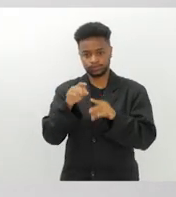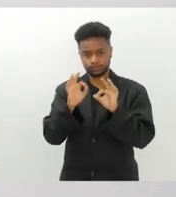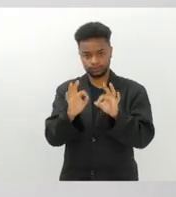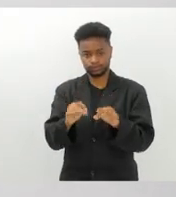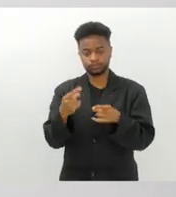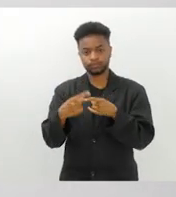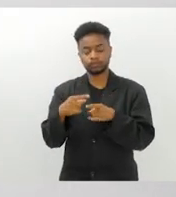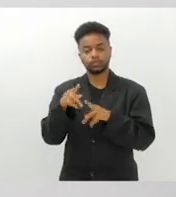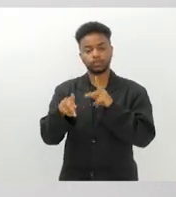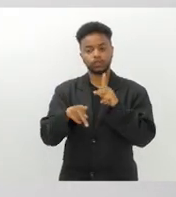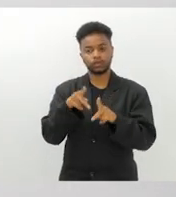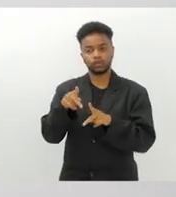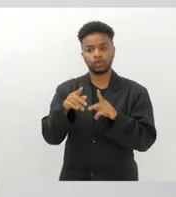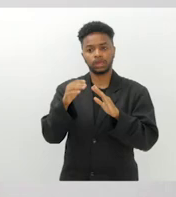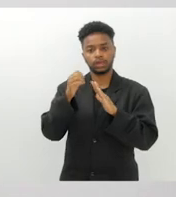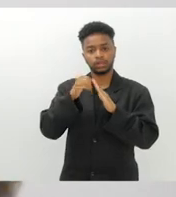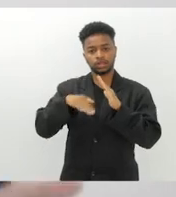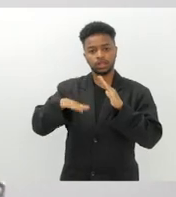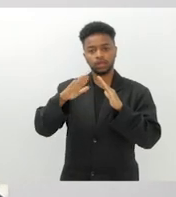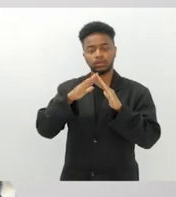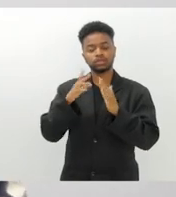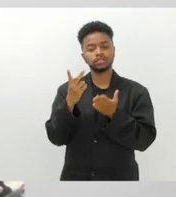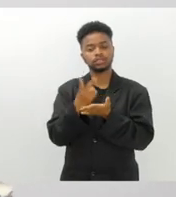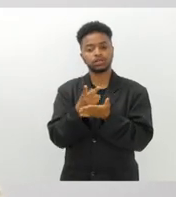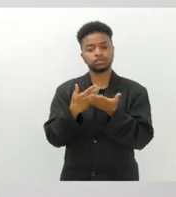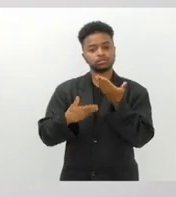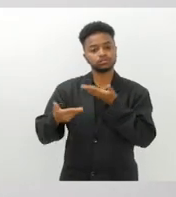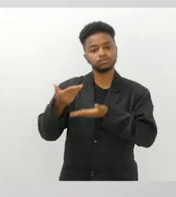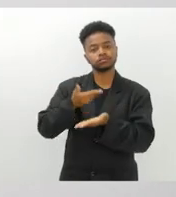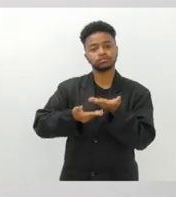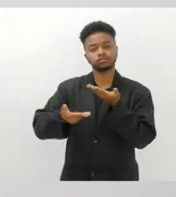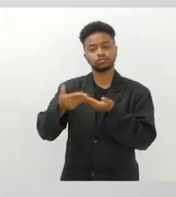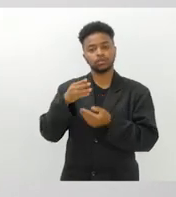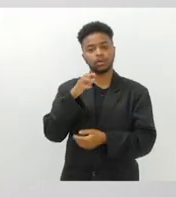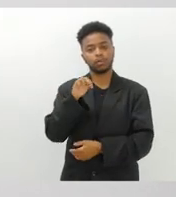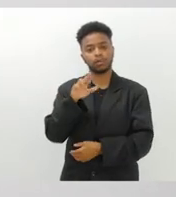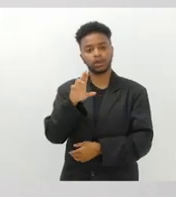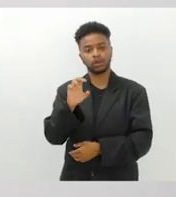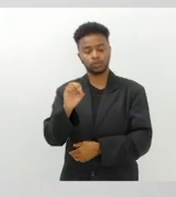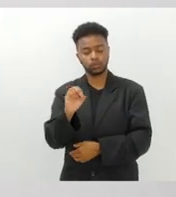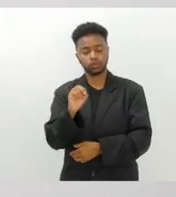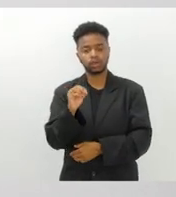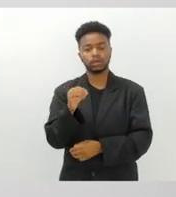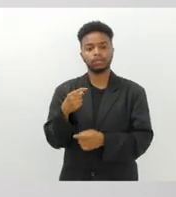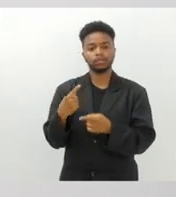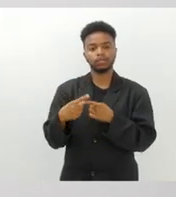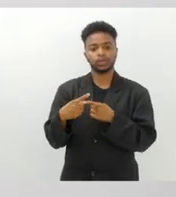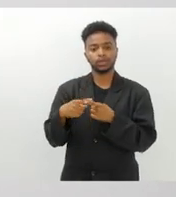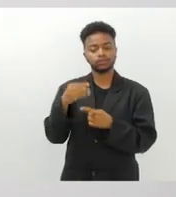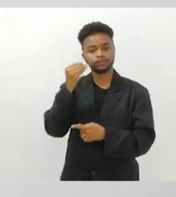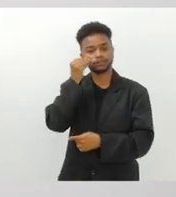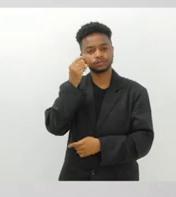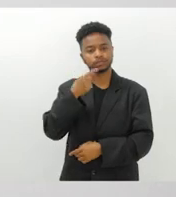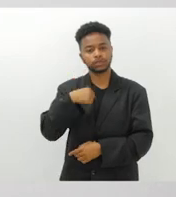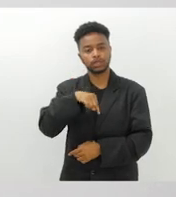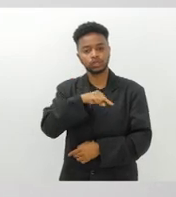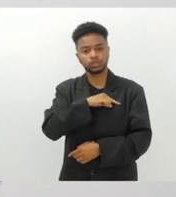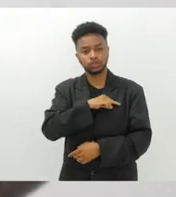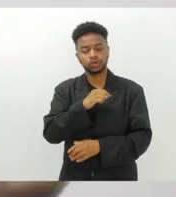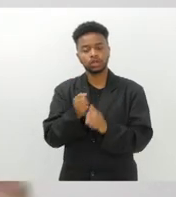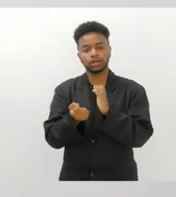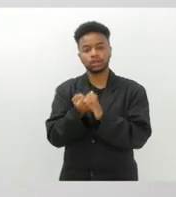terreiro dialogam constantemente com o Breno para que a gente possa